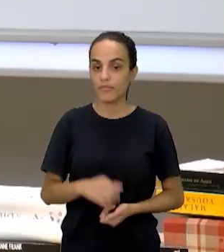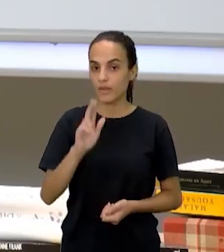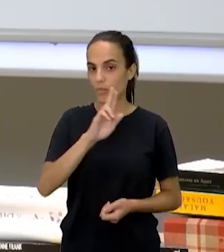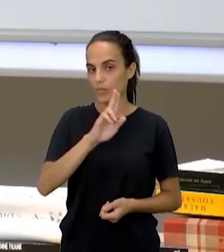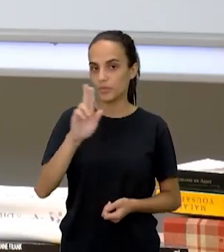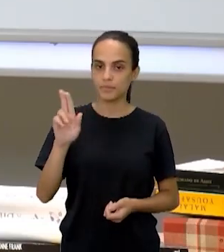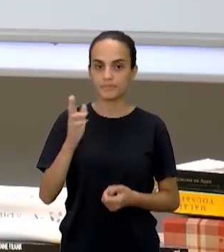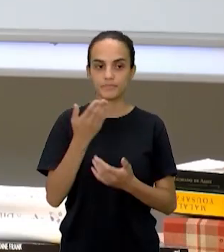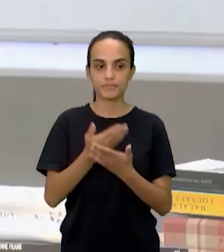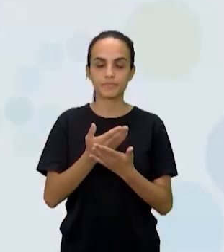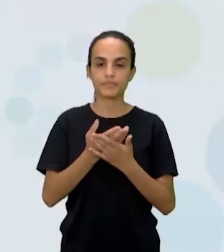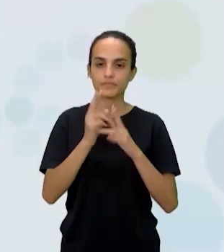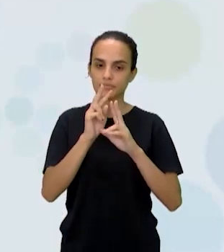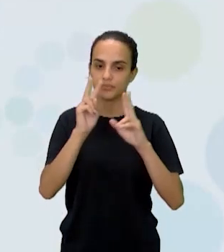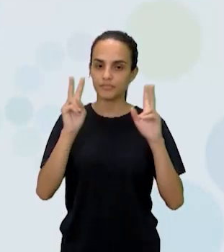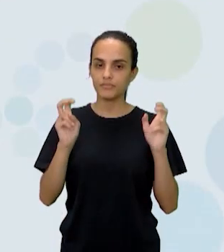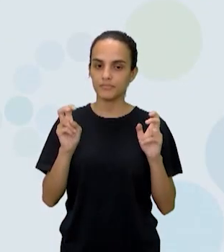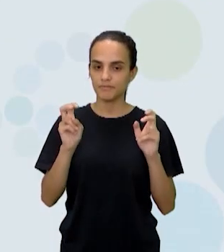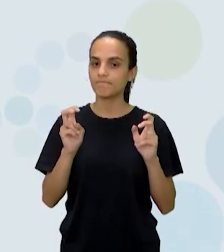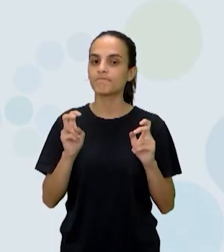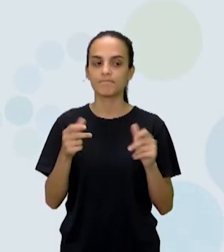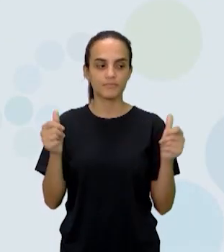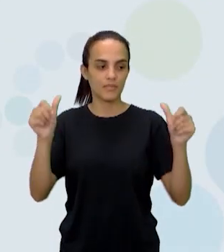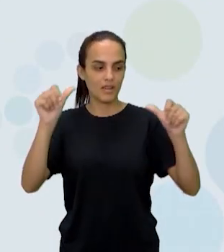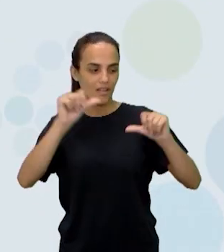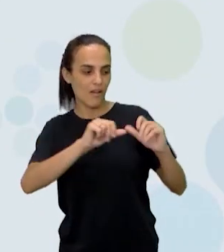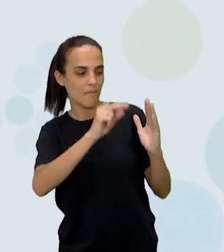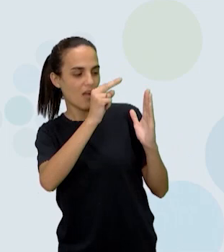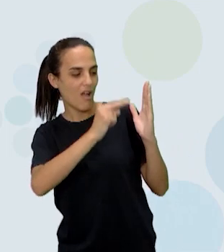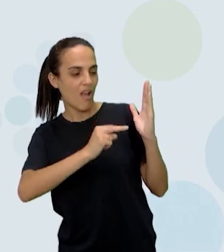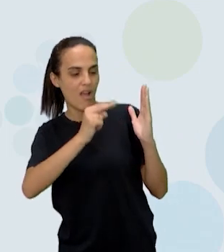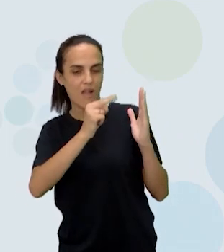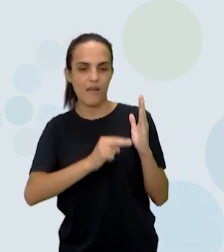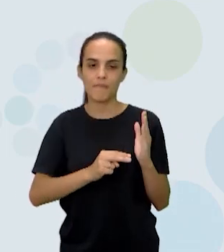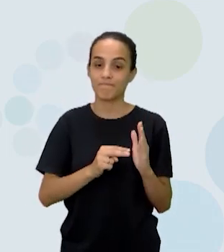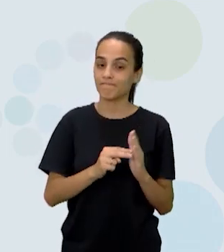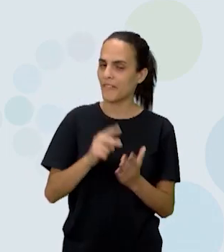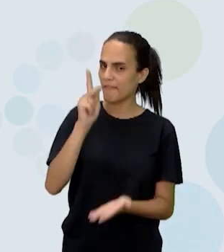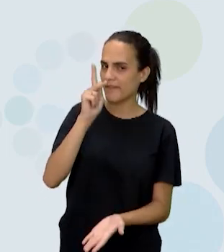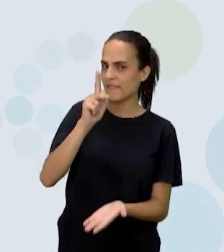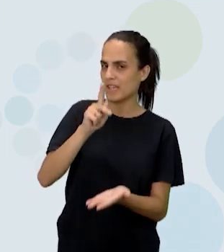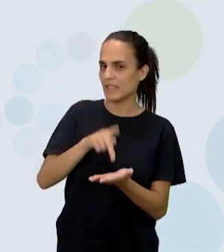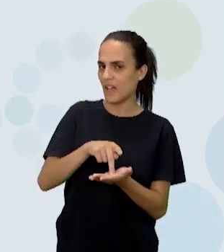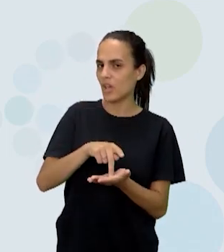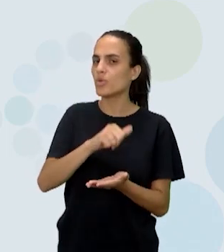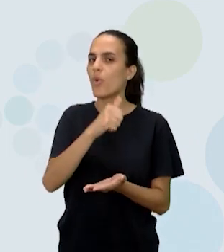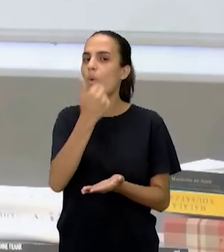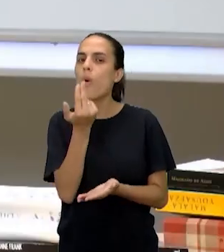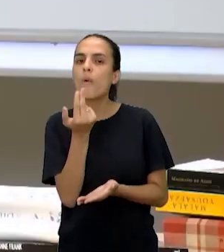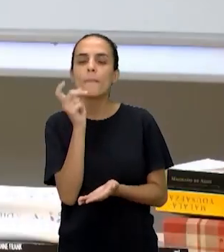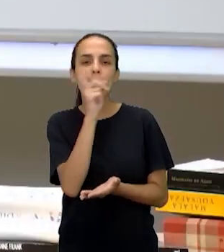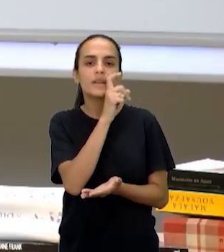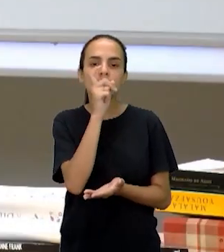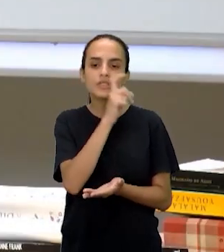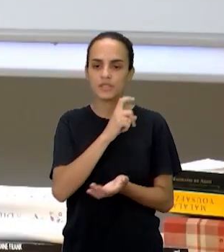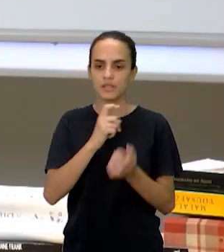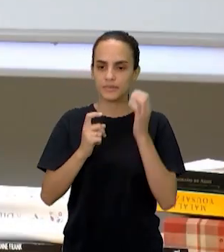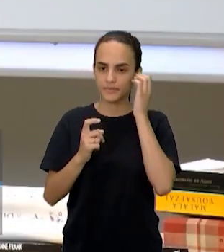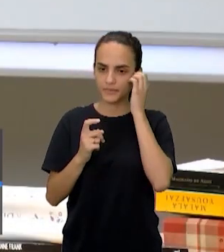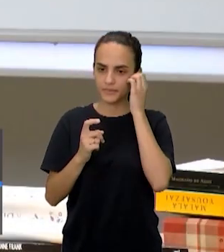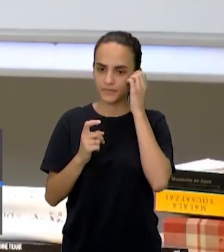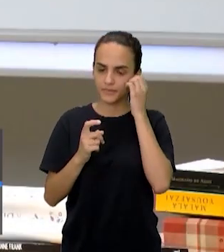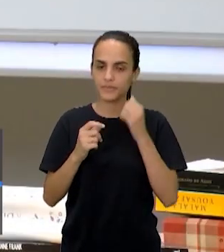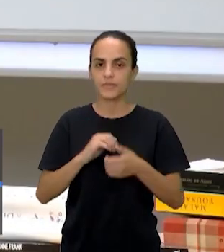da aula, o título da aula é Crise da Leitura. Mito ou realidade? Será que a gente vive em